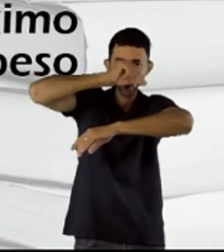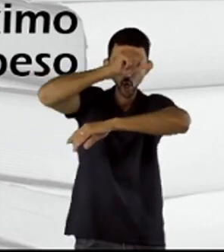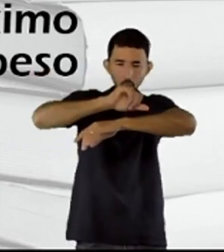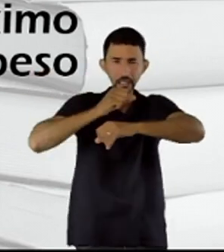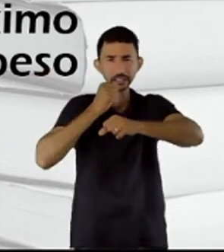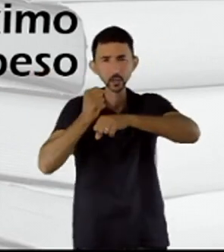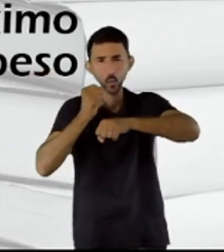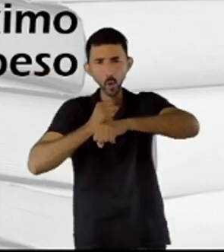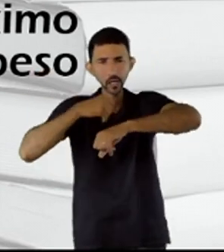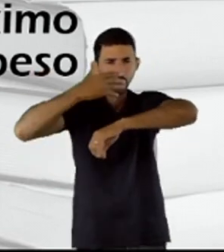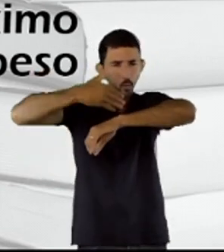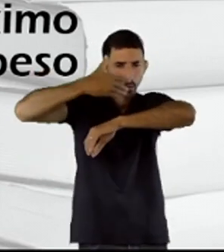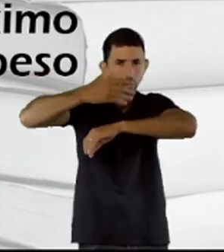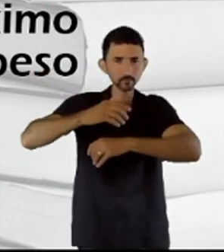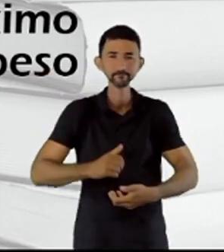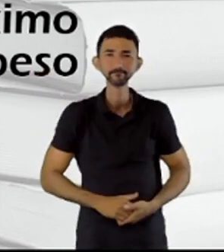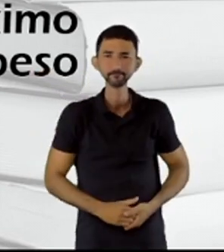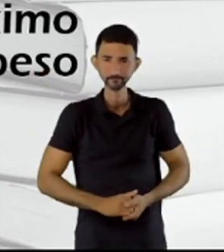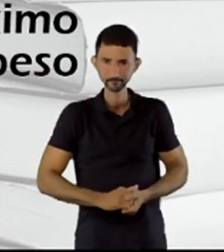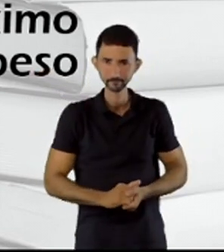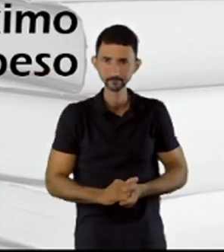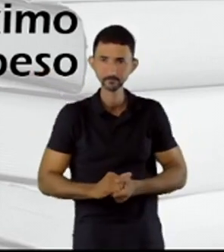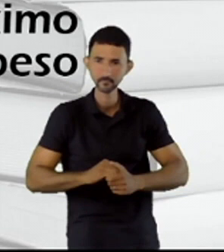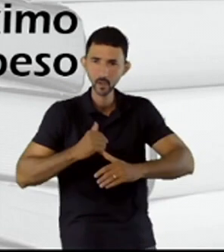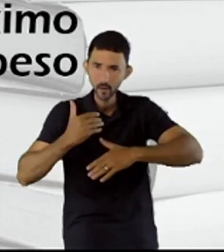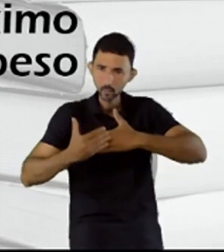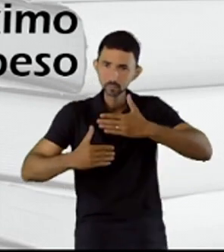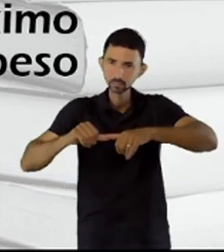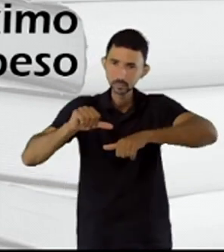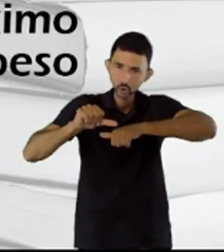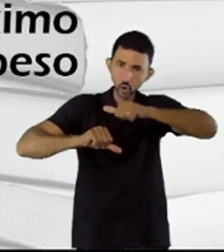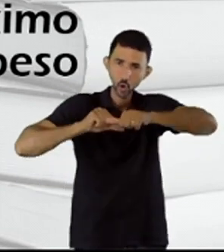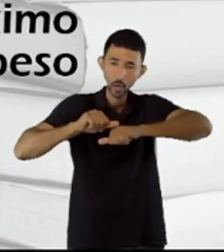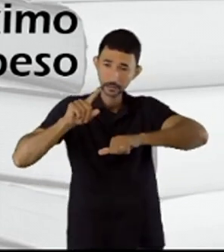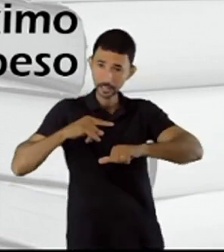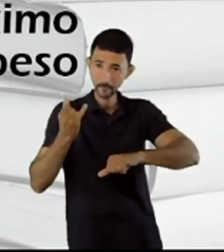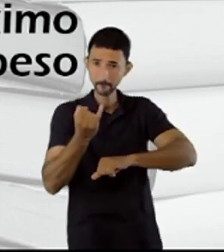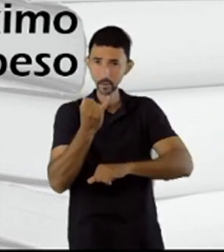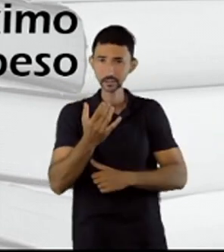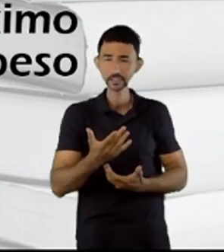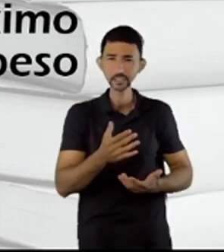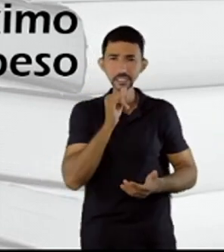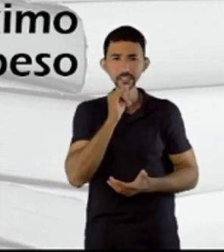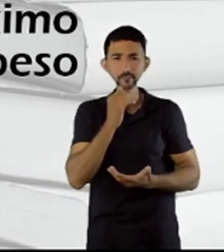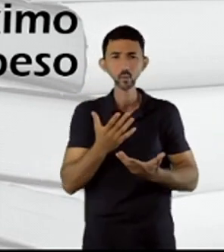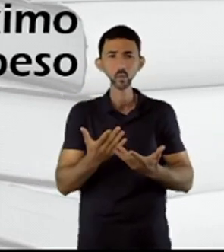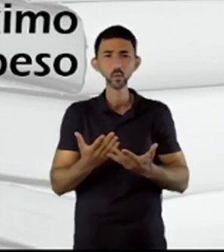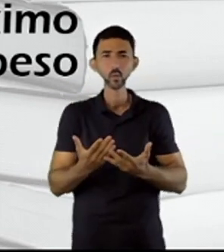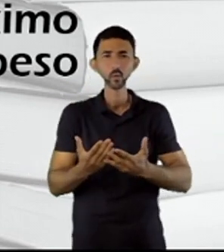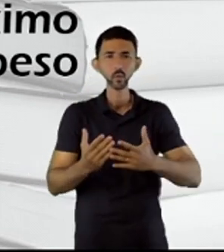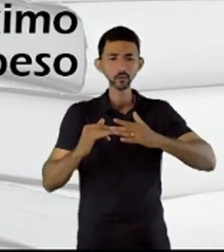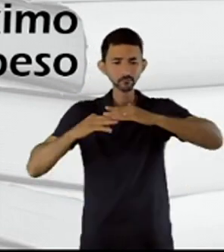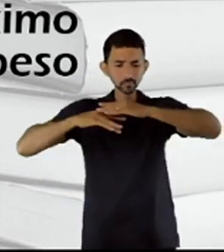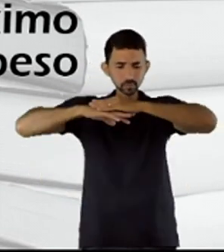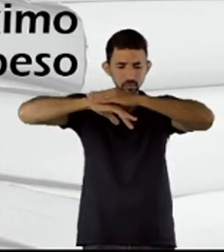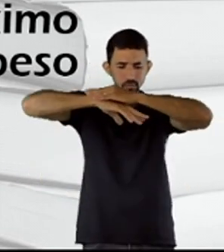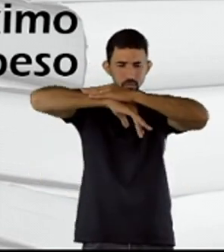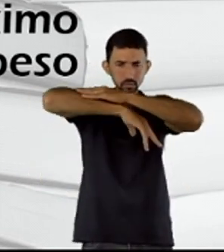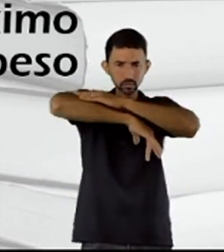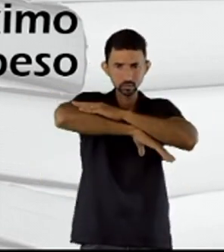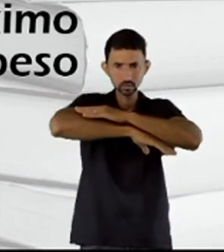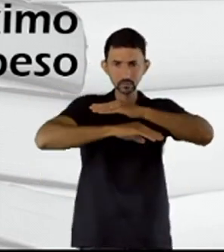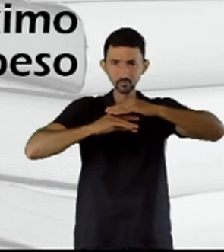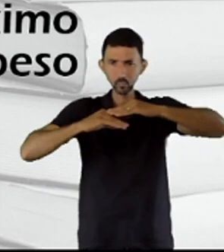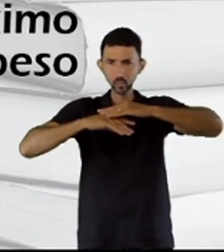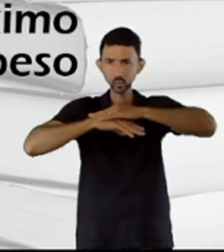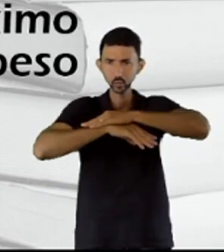dos anos em si, né? E essa modificação de relevo ela é muito importante, né, no sentido de que se você